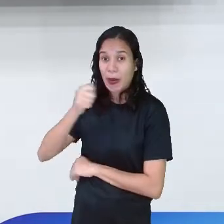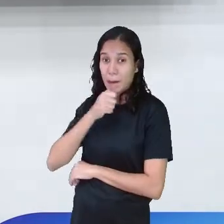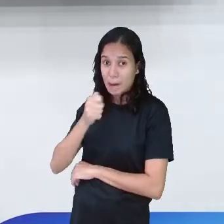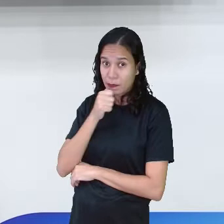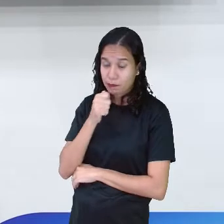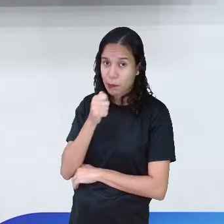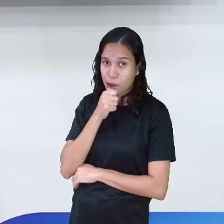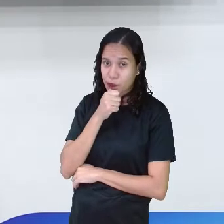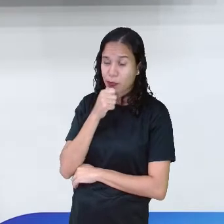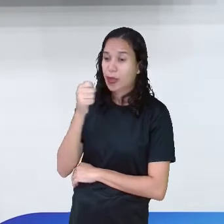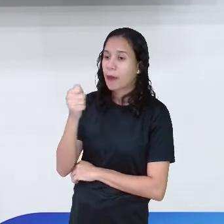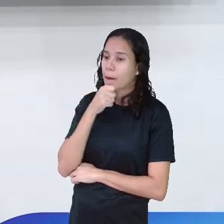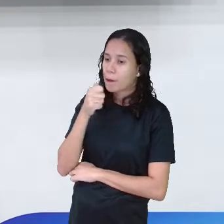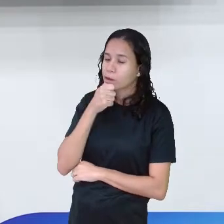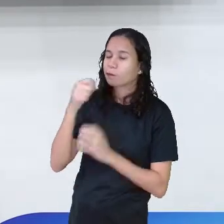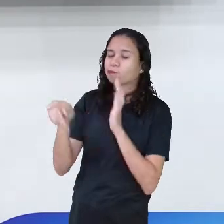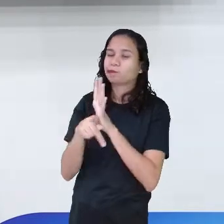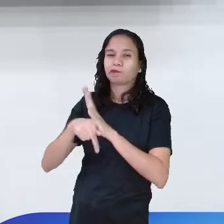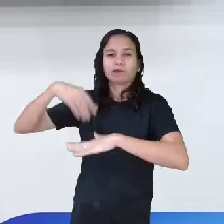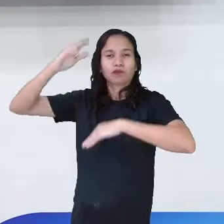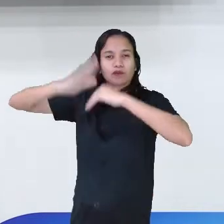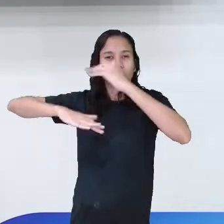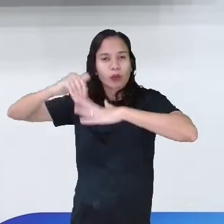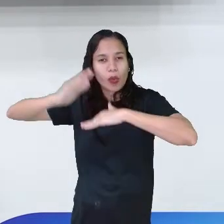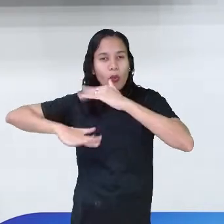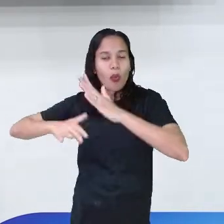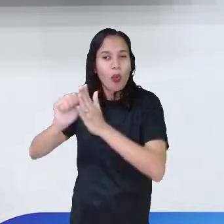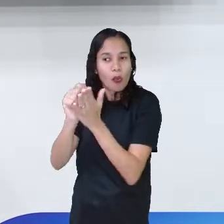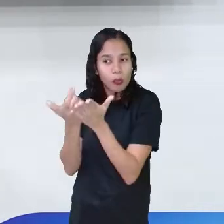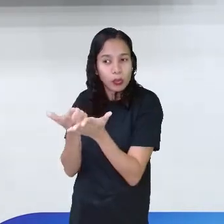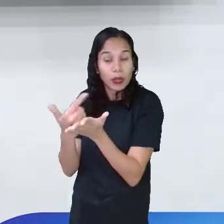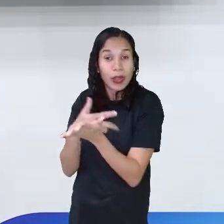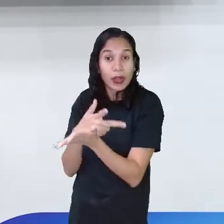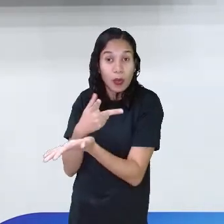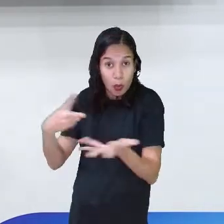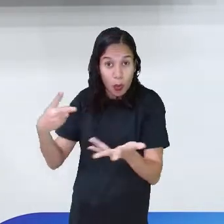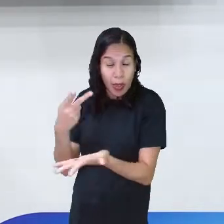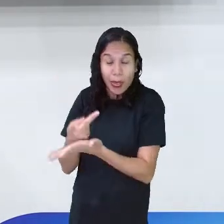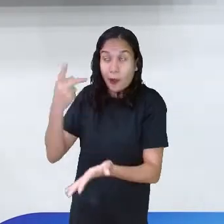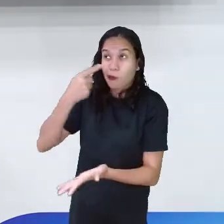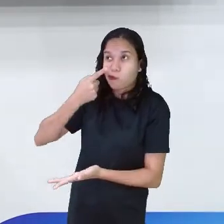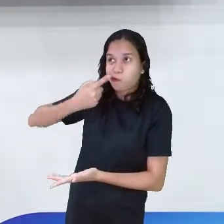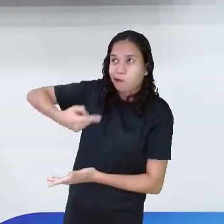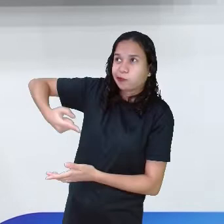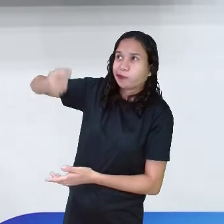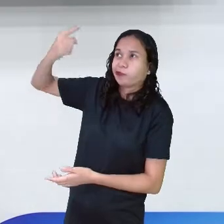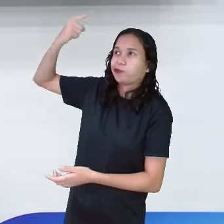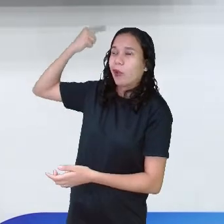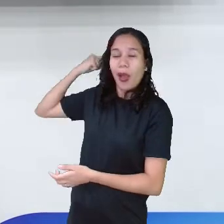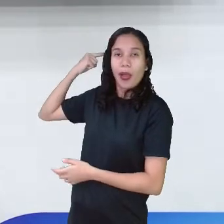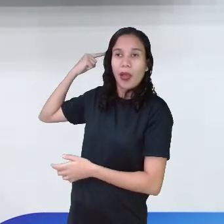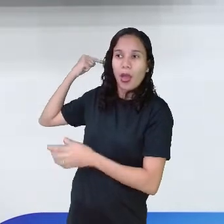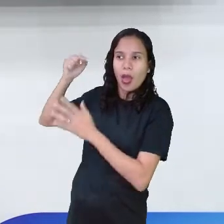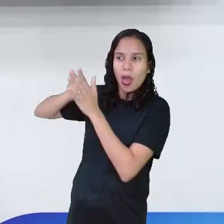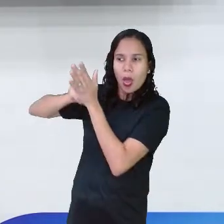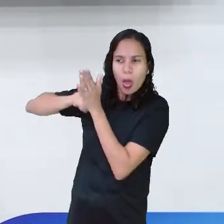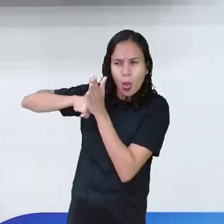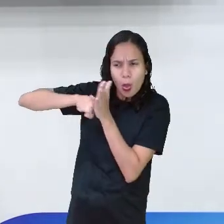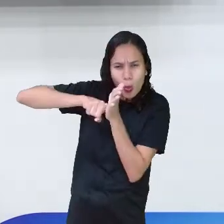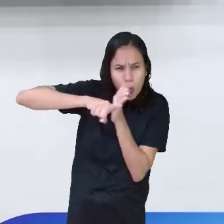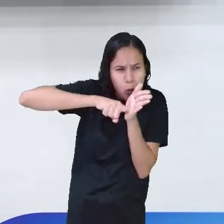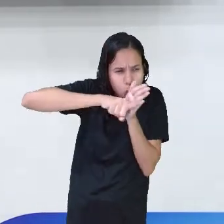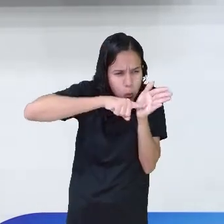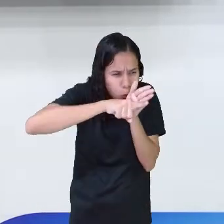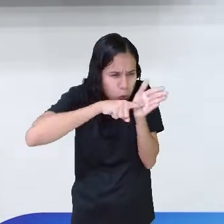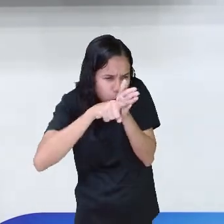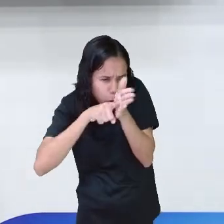Tem repórteres, né, jornalistas, que pegam um fato que aconteceu há bastante tempo e começam a investigar e começam ali